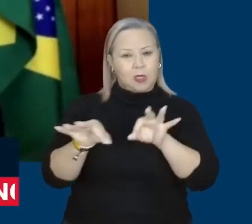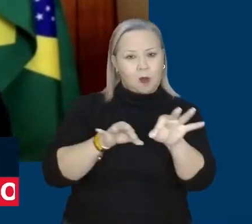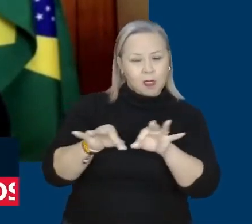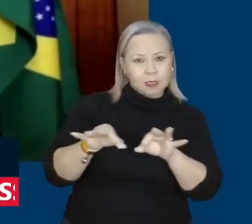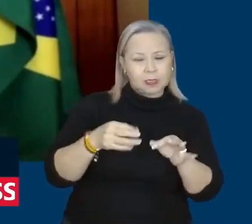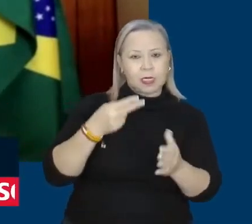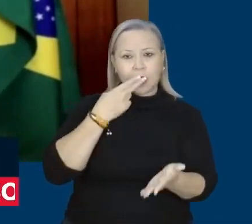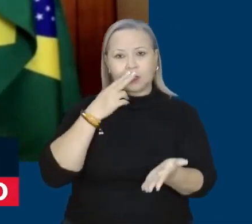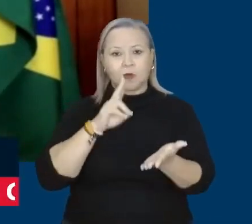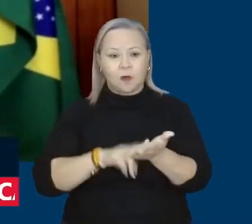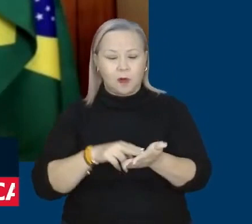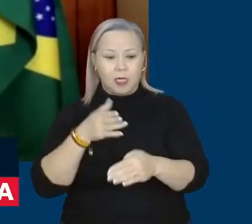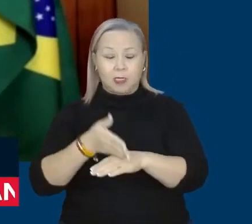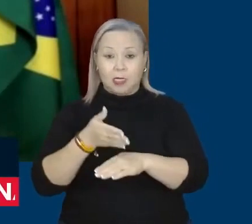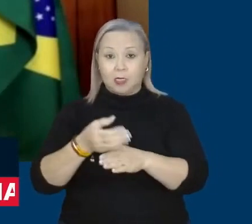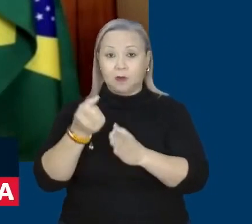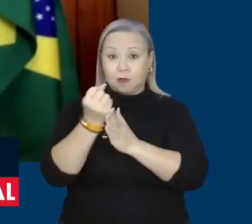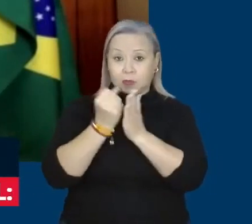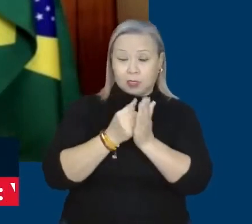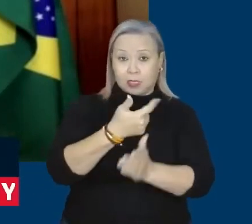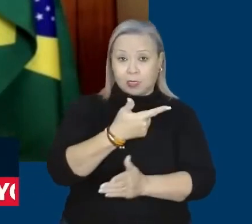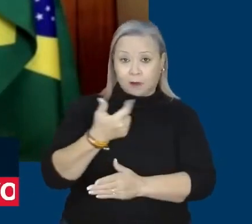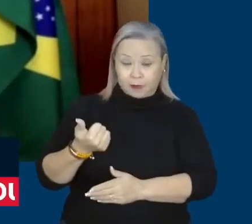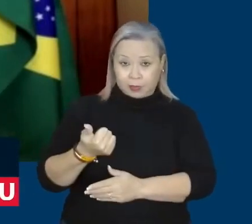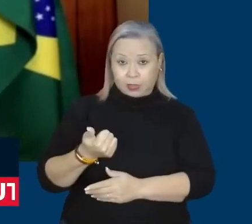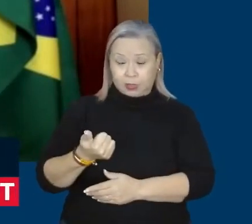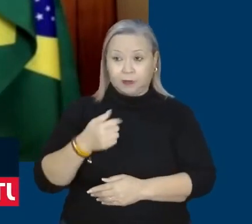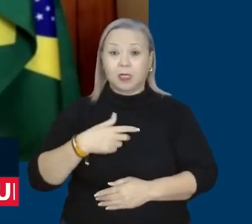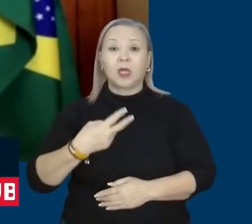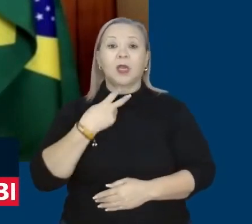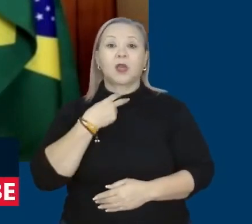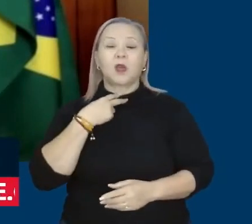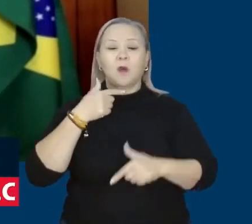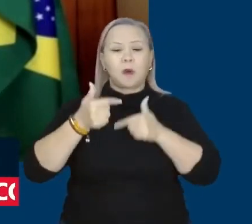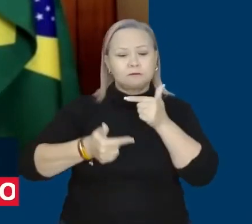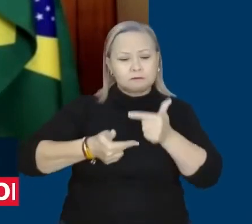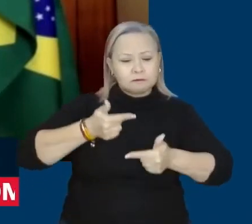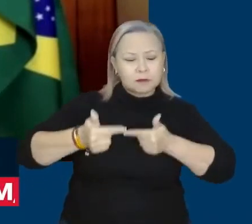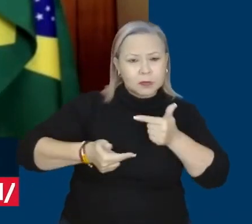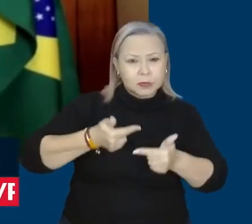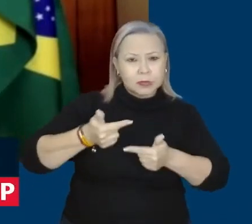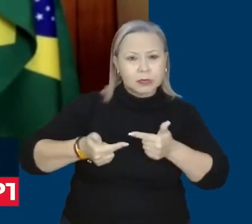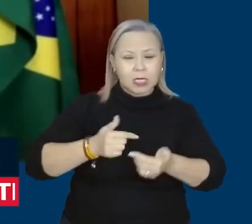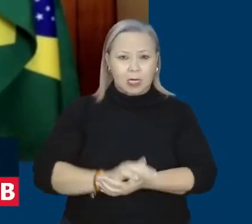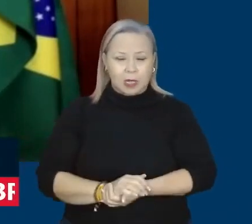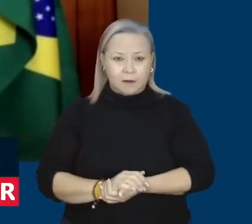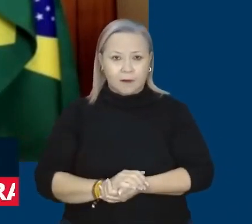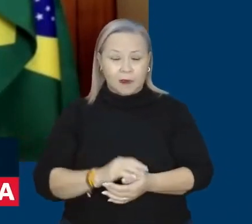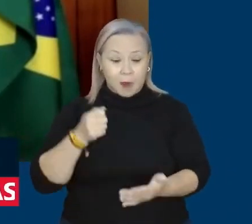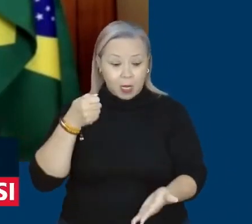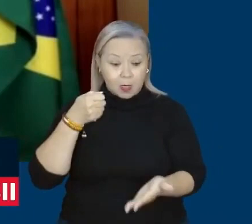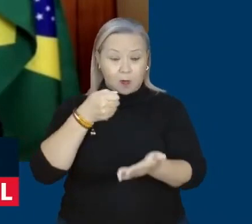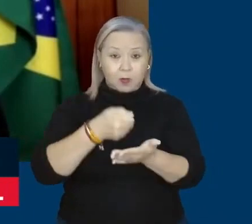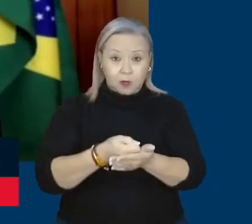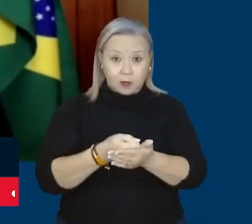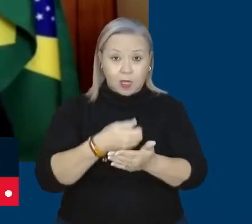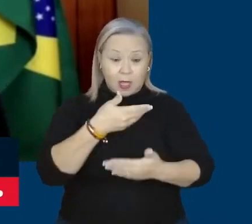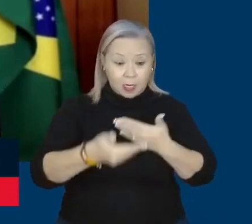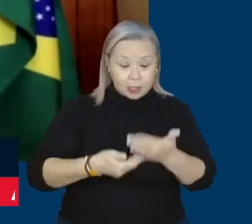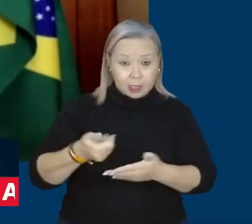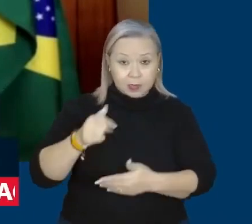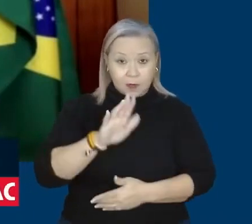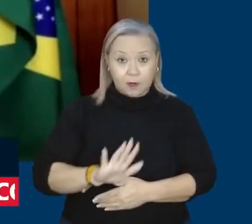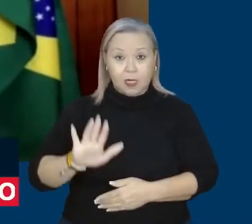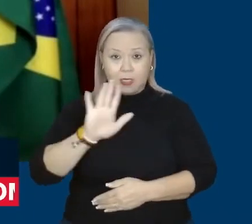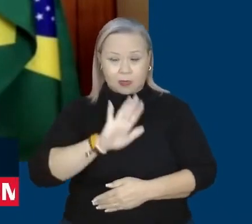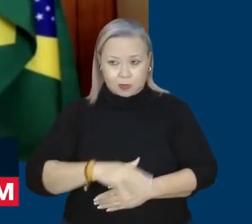Correios, dentro do século XXI, e ocupar aí grandes tarefas para consolidar a integração nacional